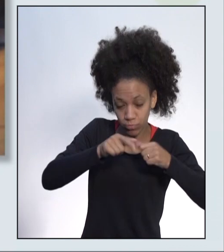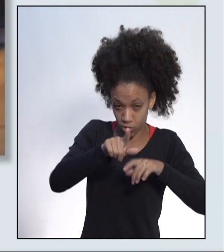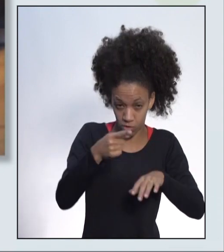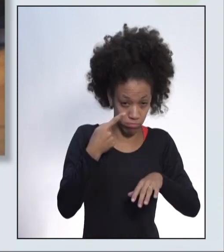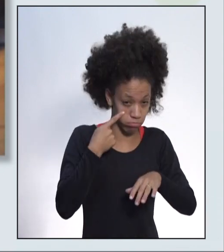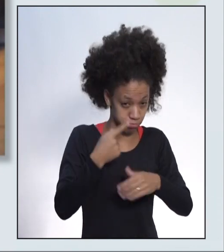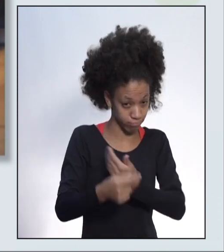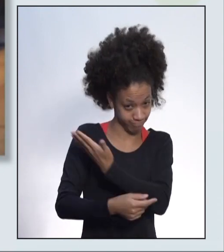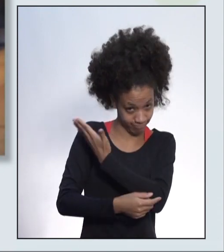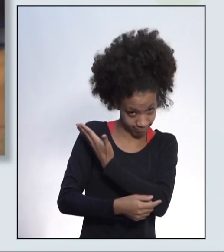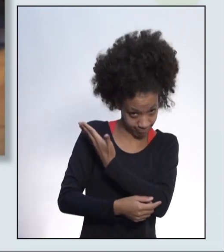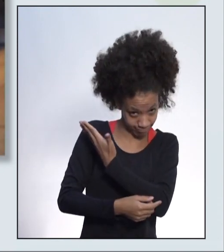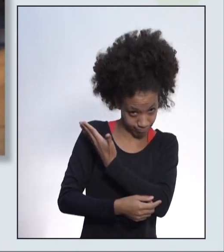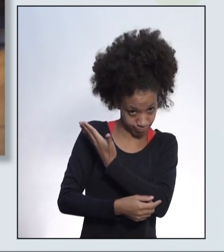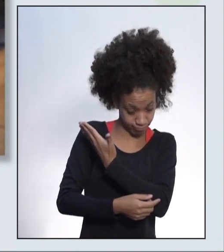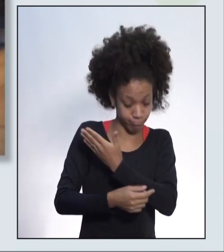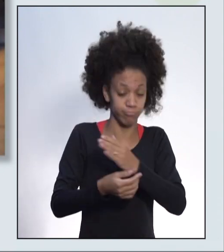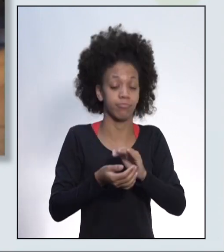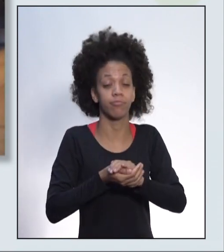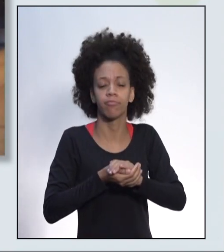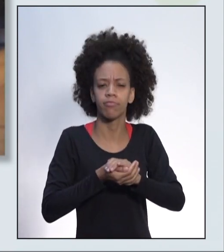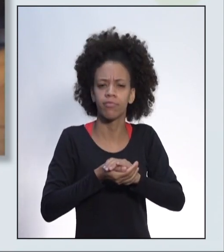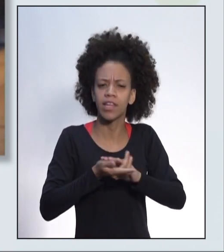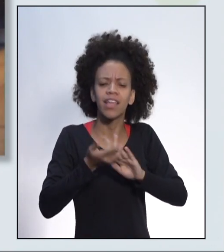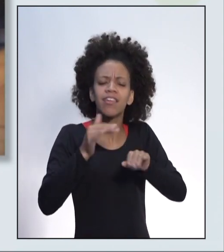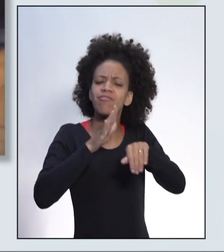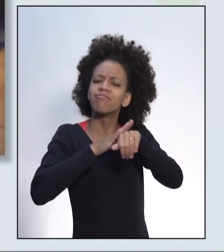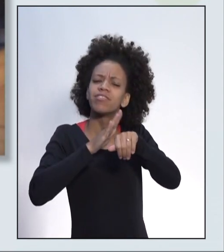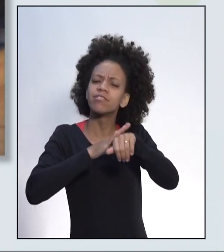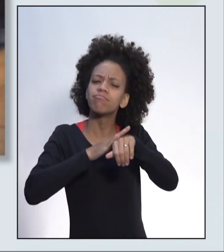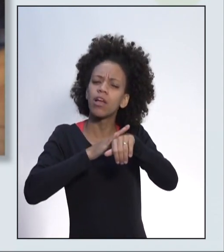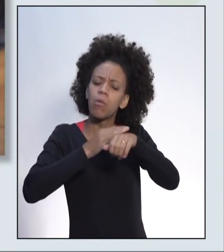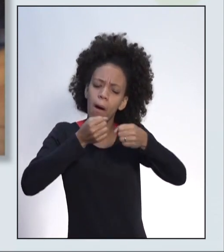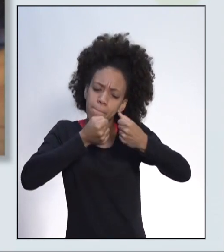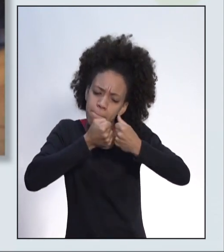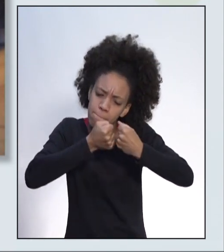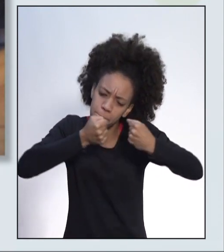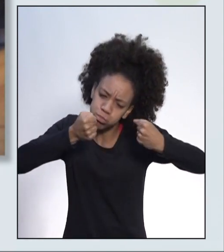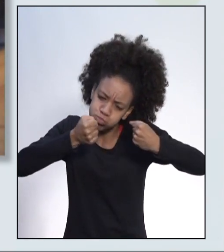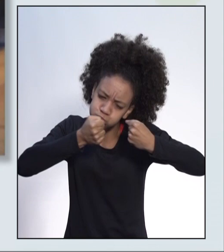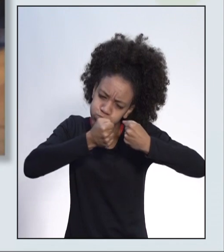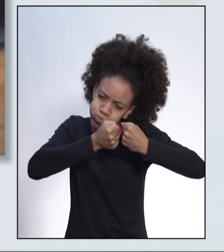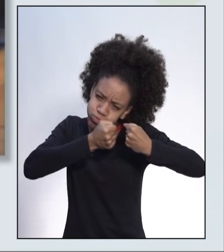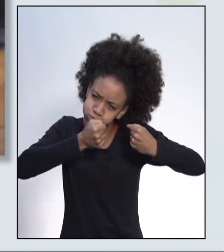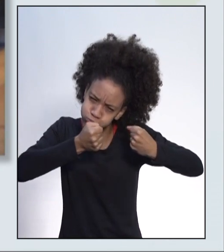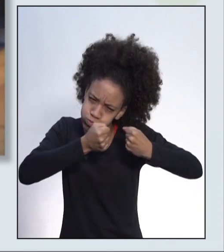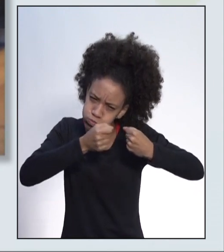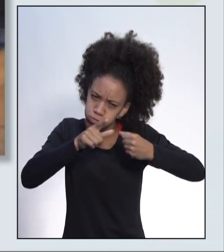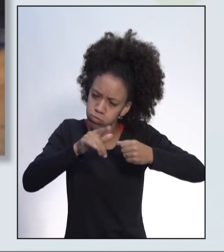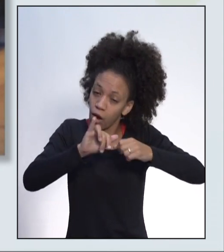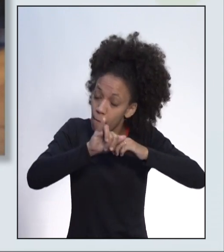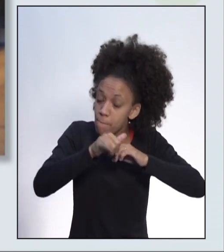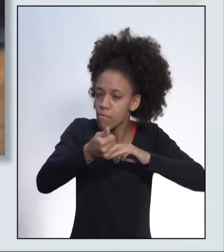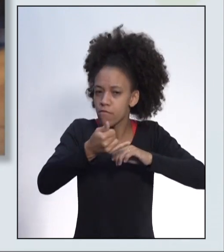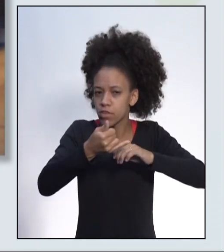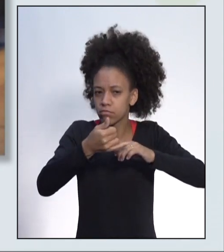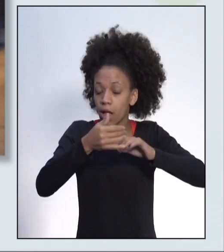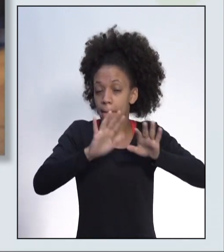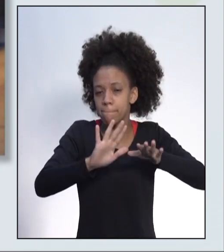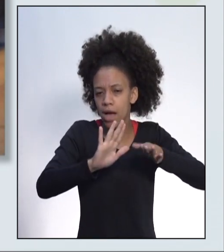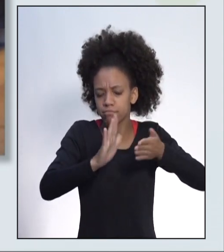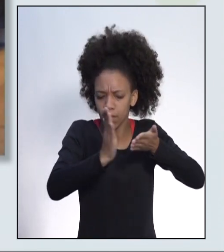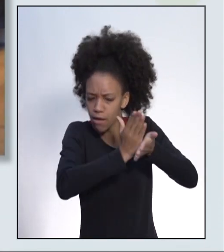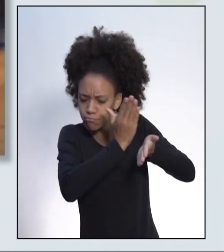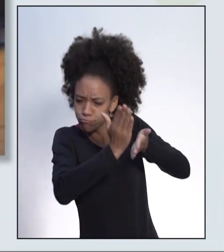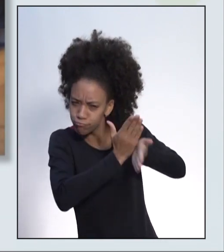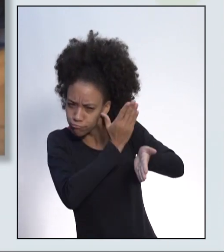aqui, dobrar ele assim, o meu papel, e fazer uma sanfoninha mesmo. Aproveitar essas dobras que eu fiz, só que eu faço uma para cada lado. Ó.